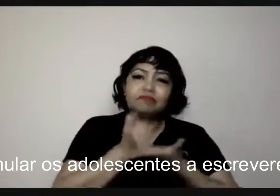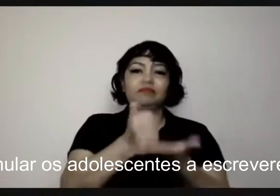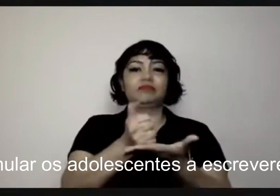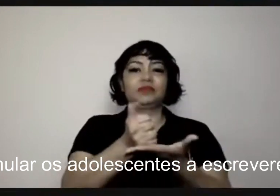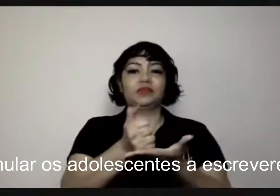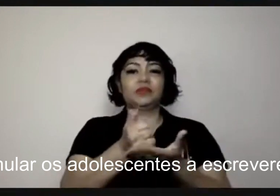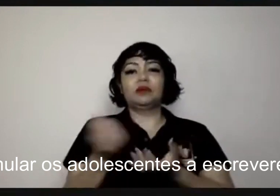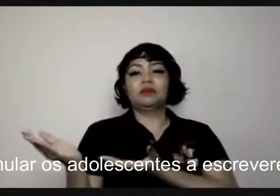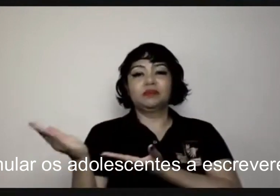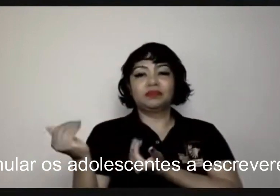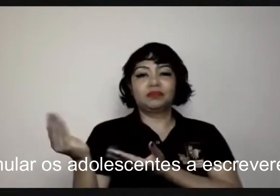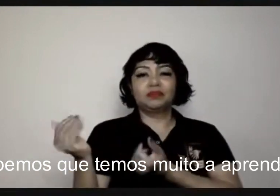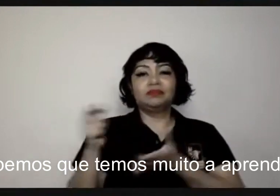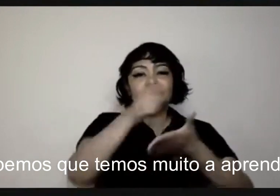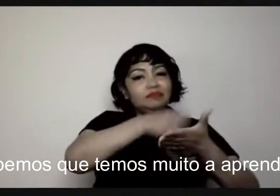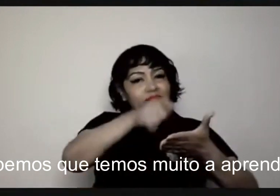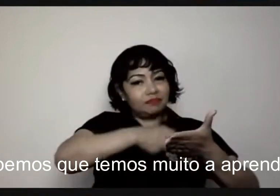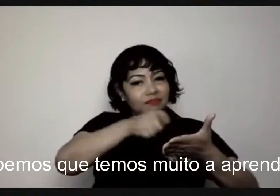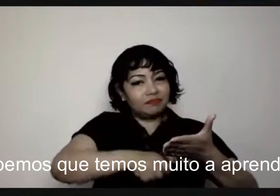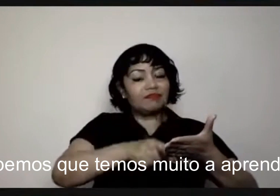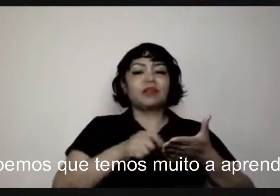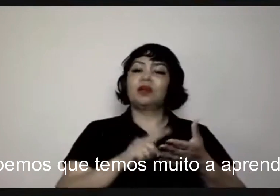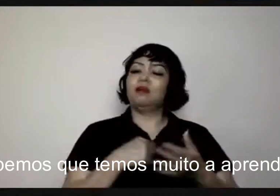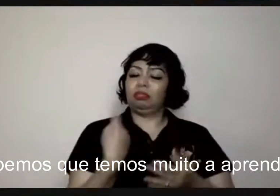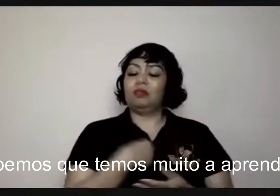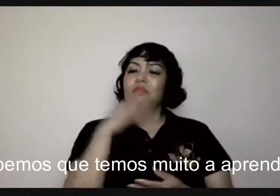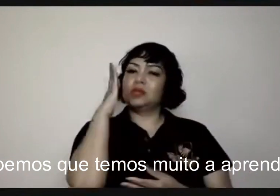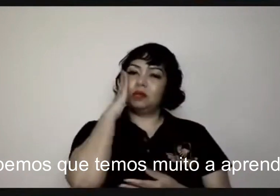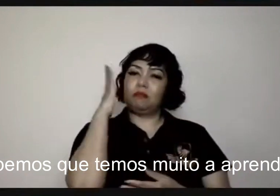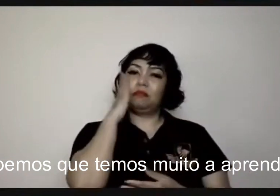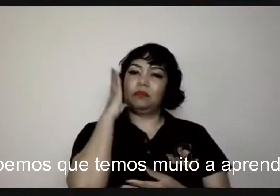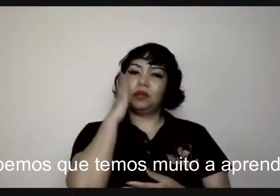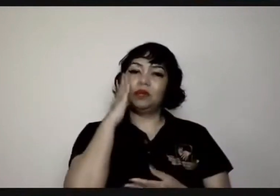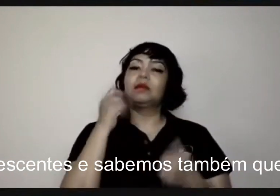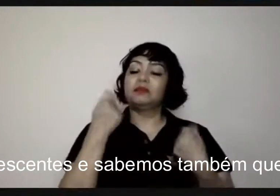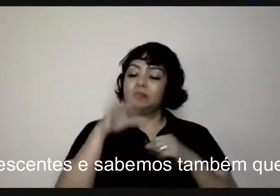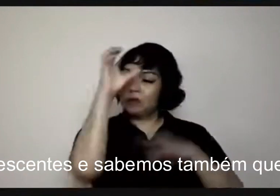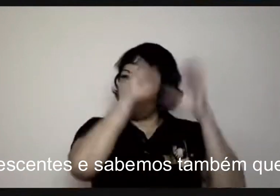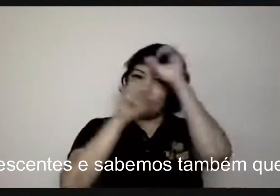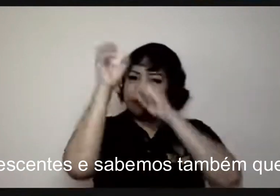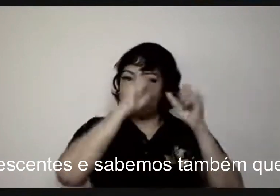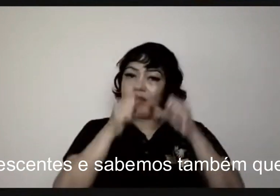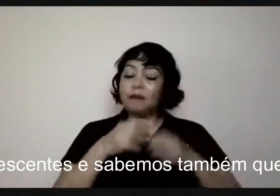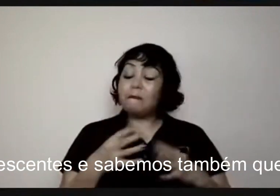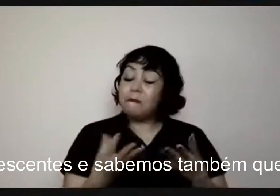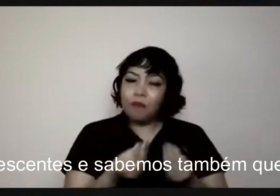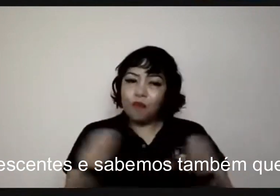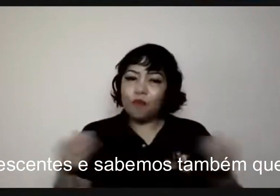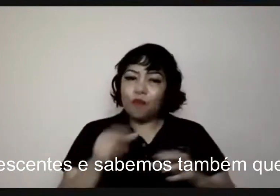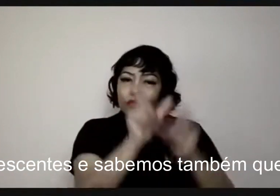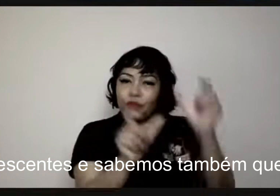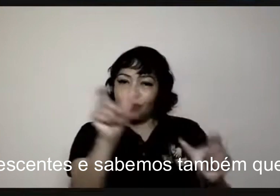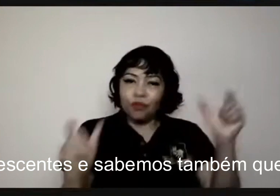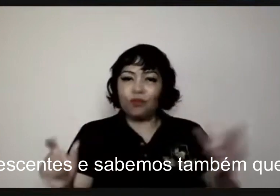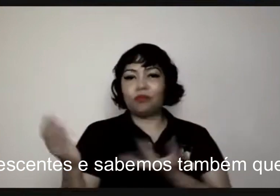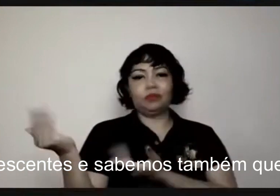sob um fundo escreverem. branco, fazendo Nós as traduções sabemos em que temos Libras. muito a aprender com os adolescentes e sabemos